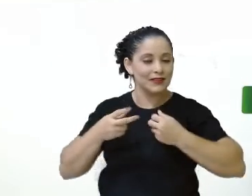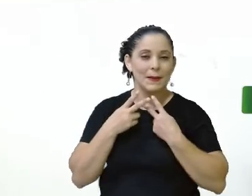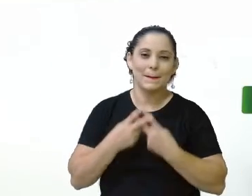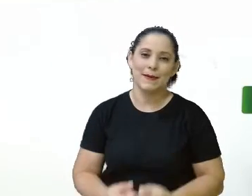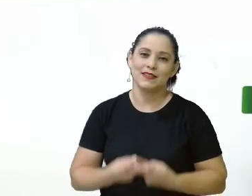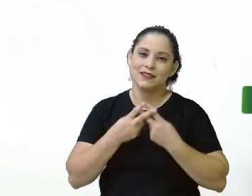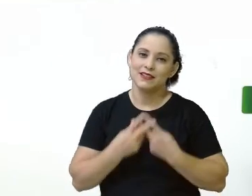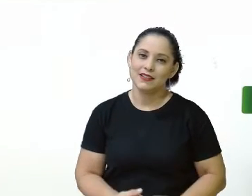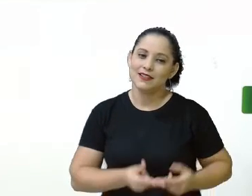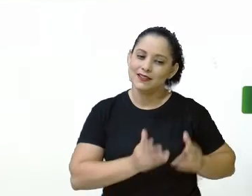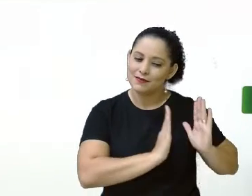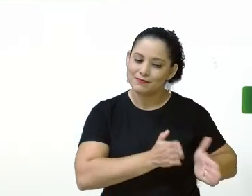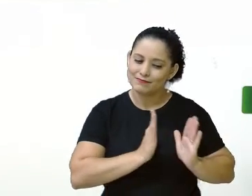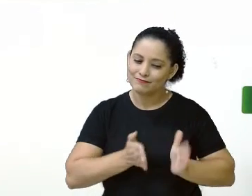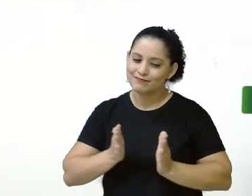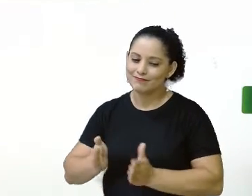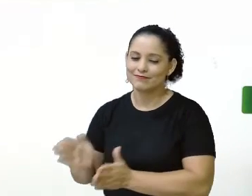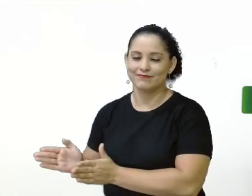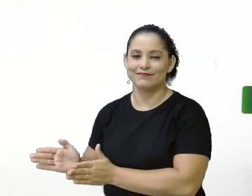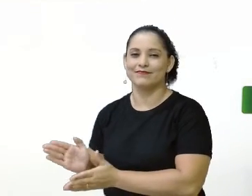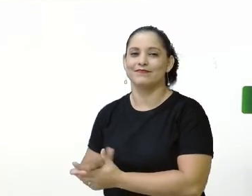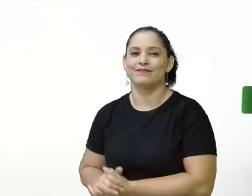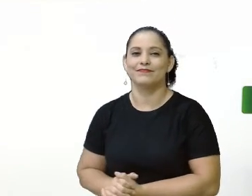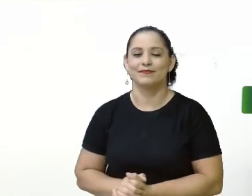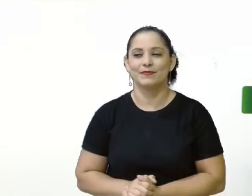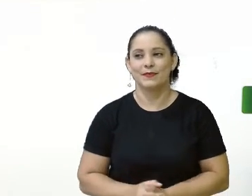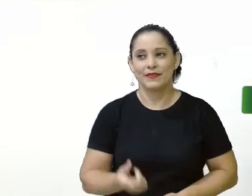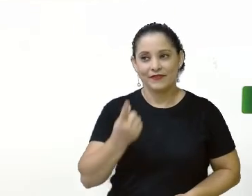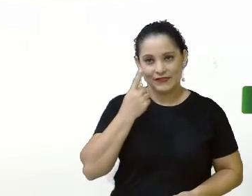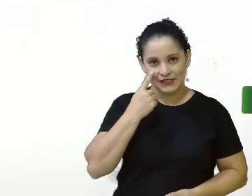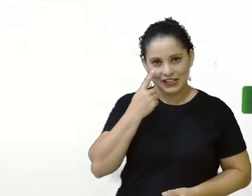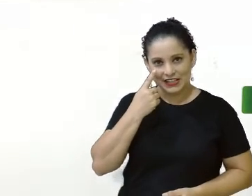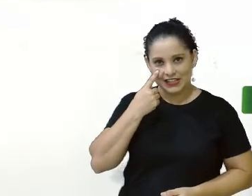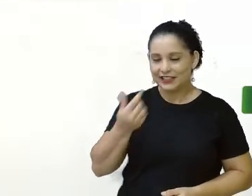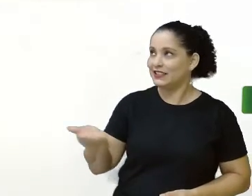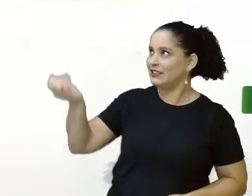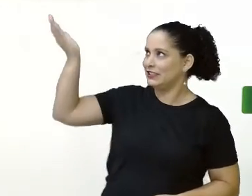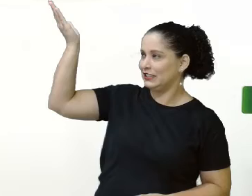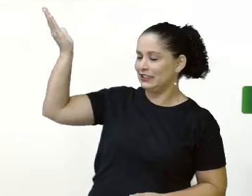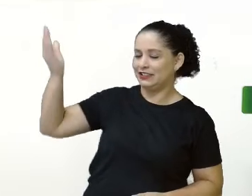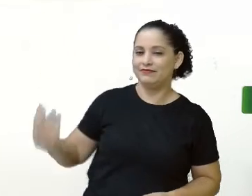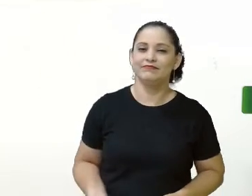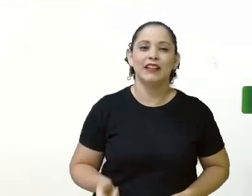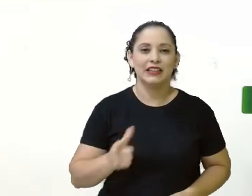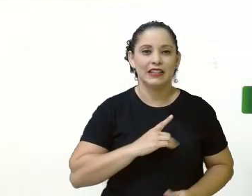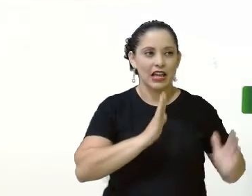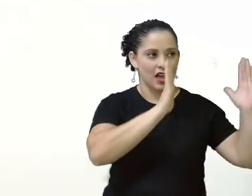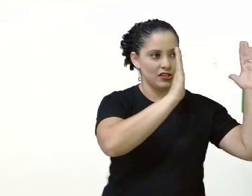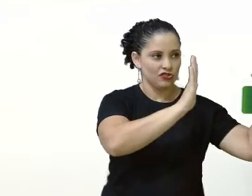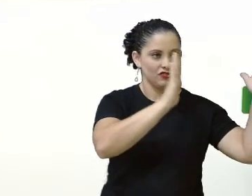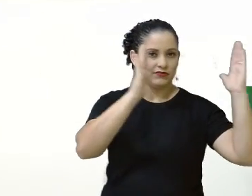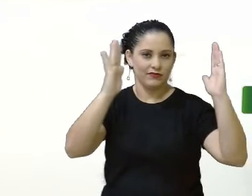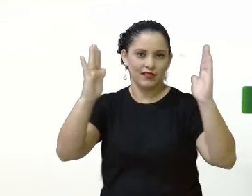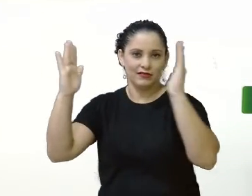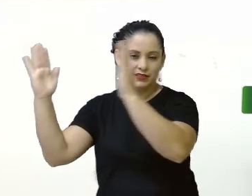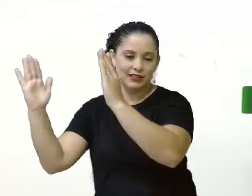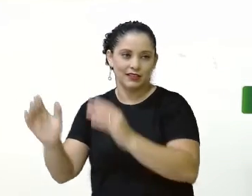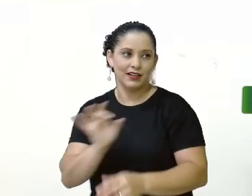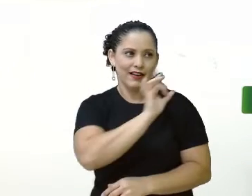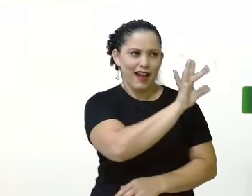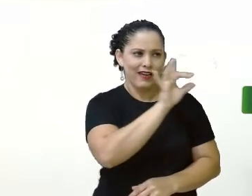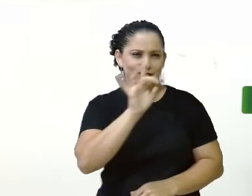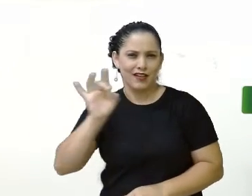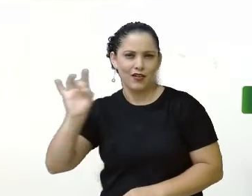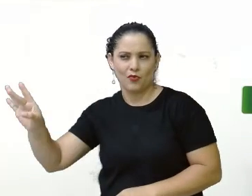o processo. Vamos lá. Olha aí, cada estante ficará com 213